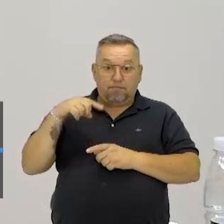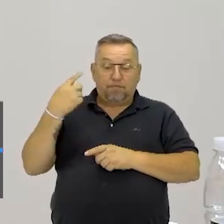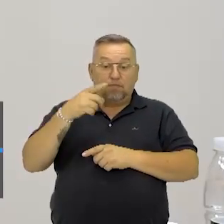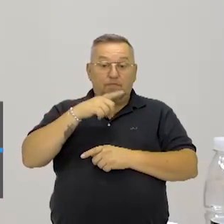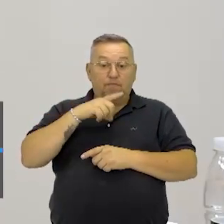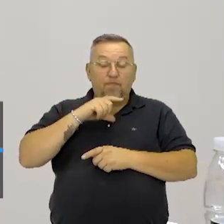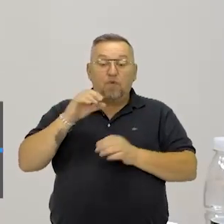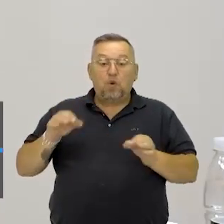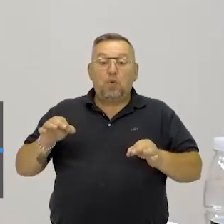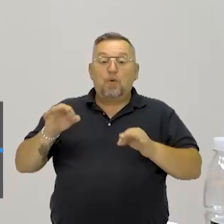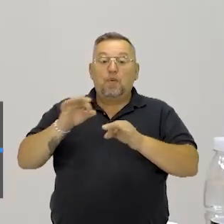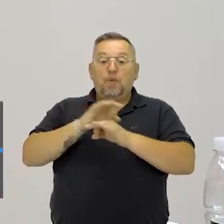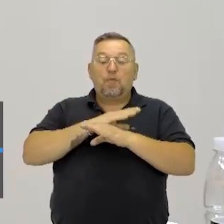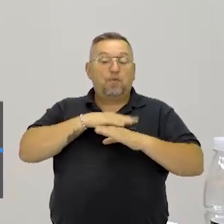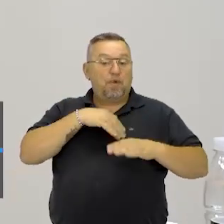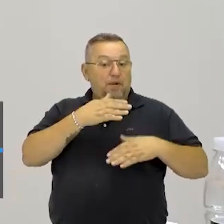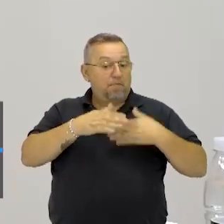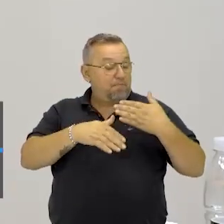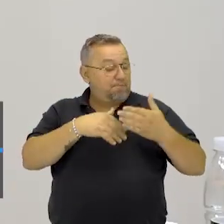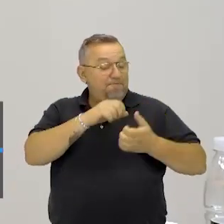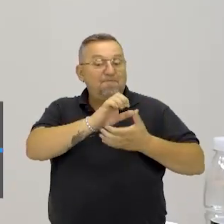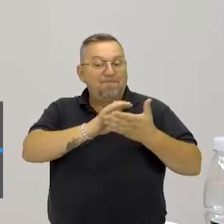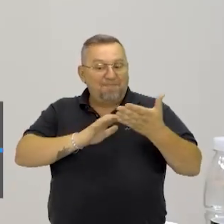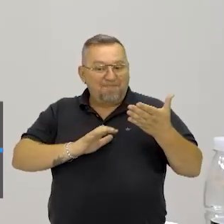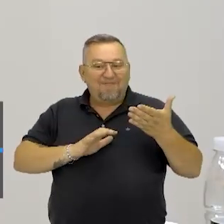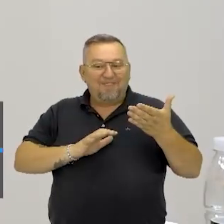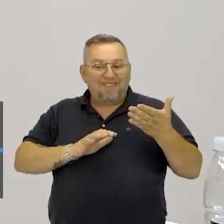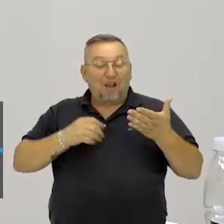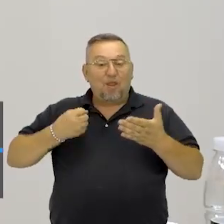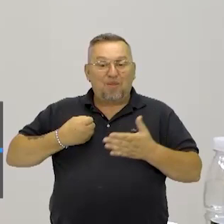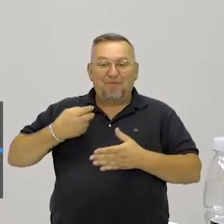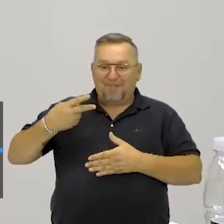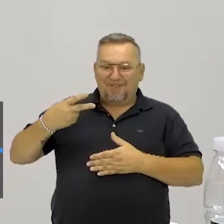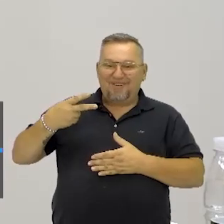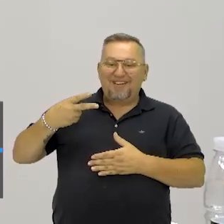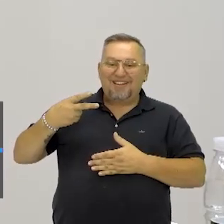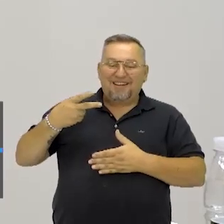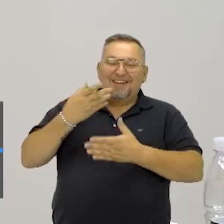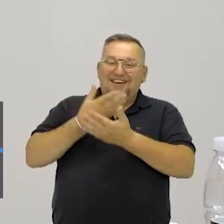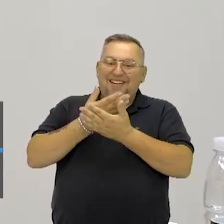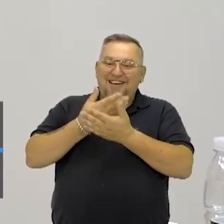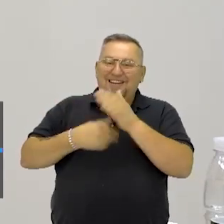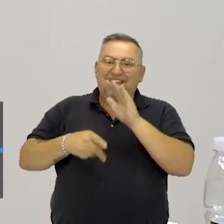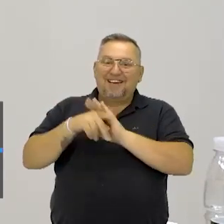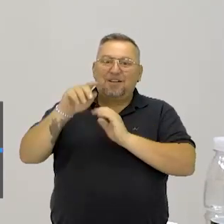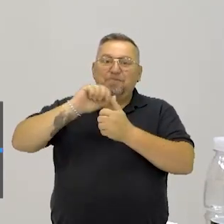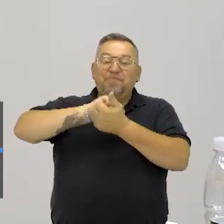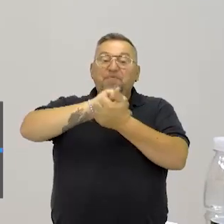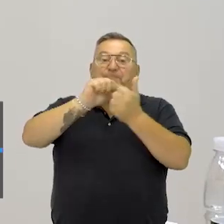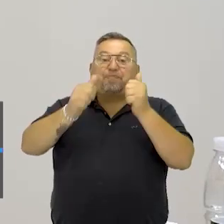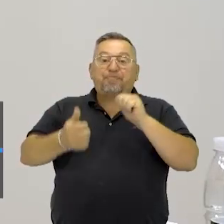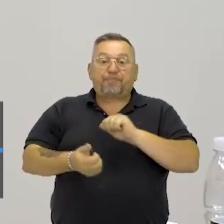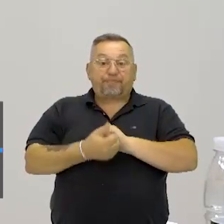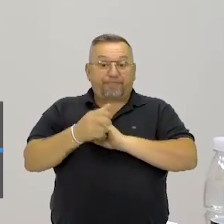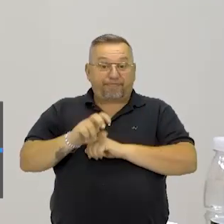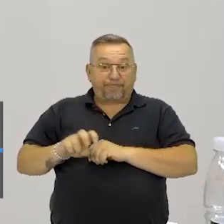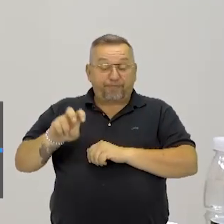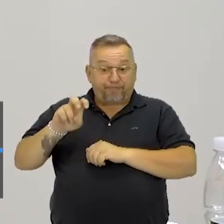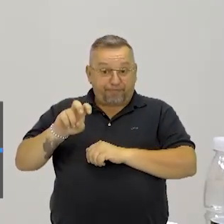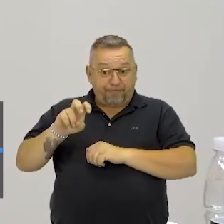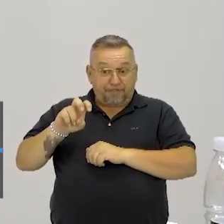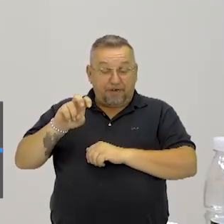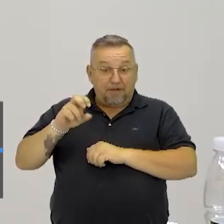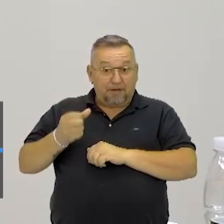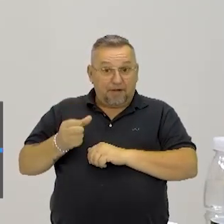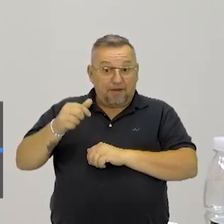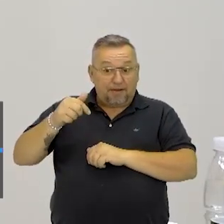estamos finalizando uma sequência de atividades, sequência 2. Então, essas aulas são adaptadas a partir da aula 5. Então, aula 5,